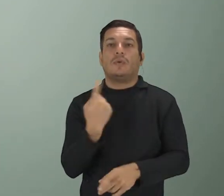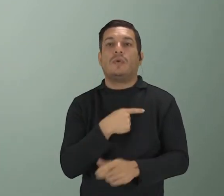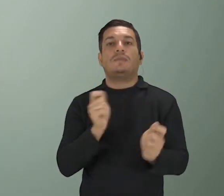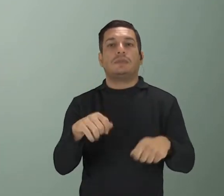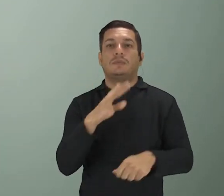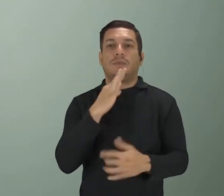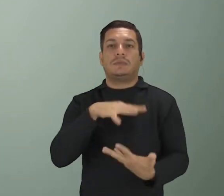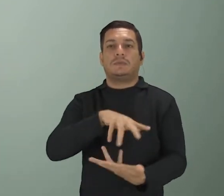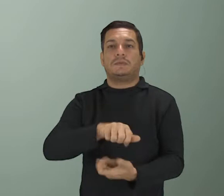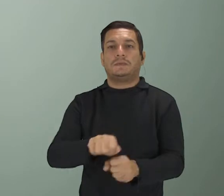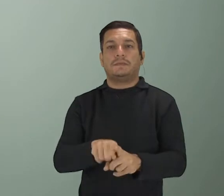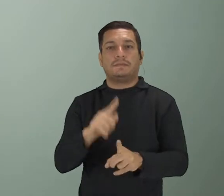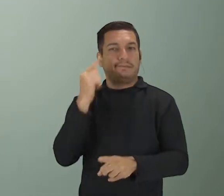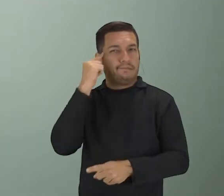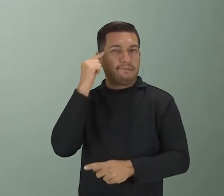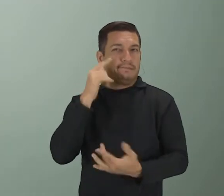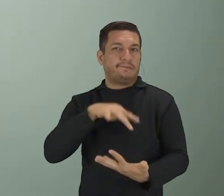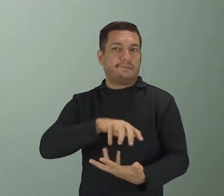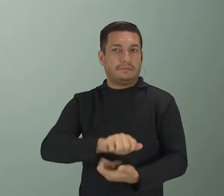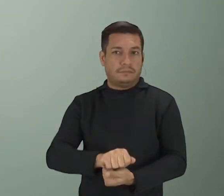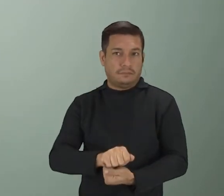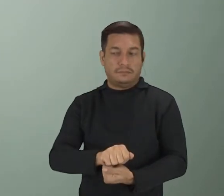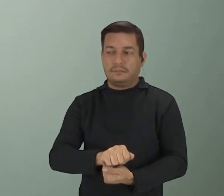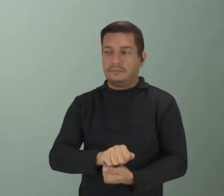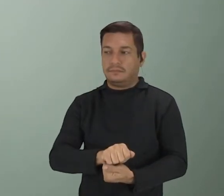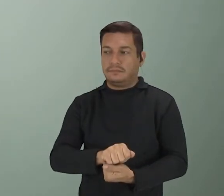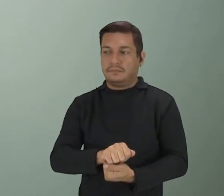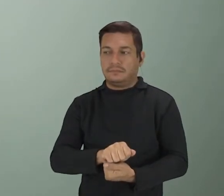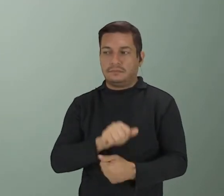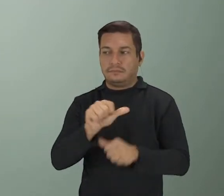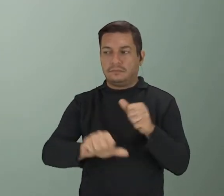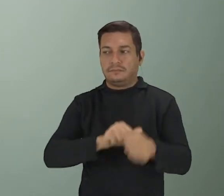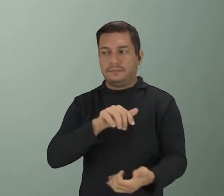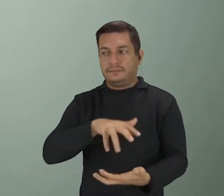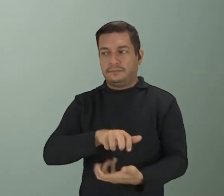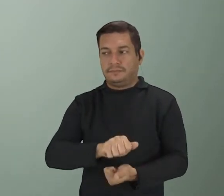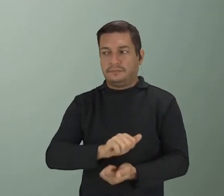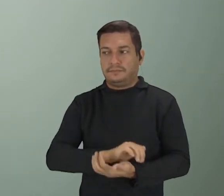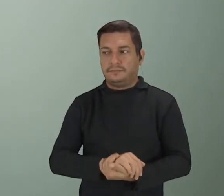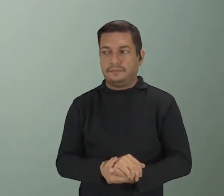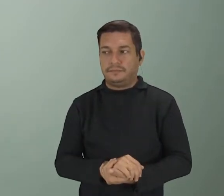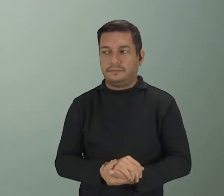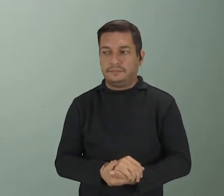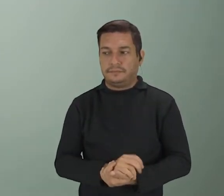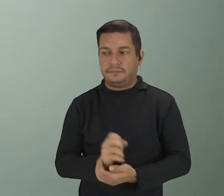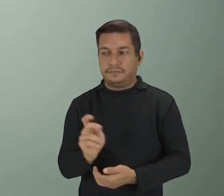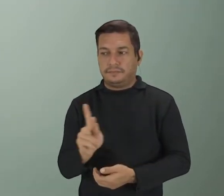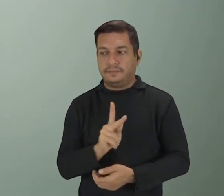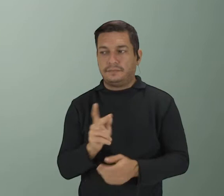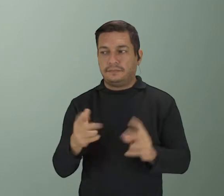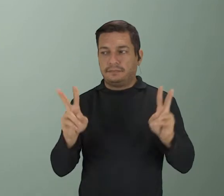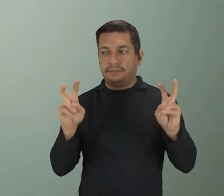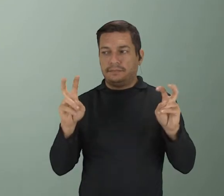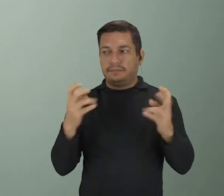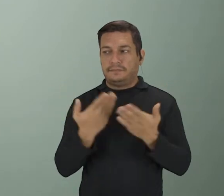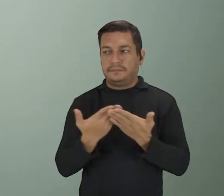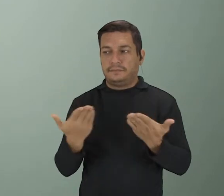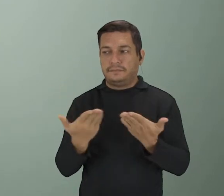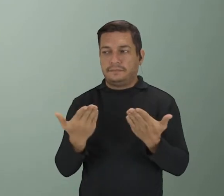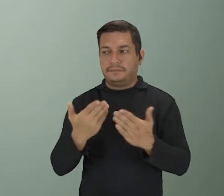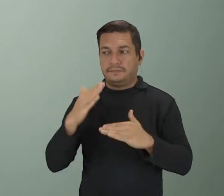conhecer o mundo, pensar sobre o mundo e até mudar o mundo, ok? O título da nossa aula de hoje